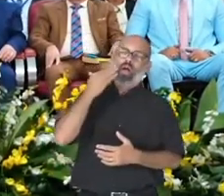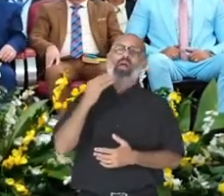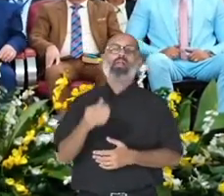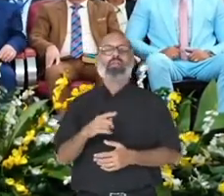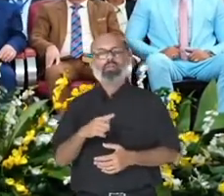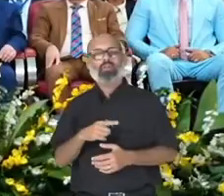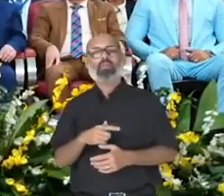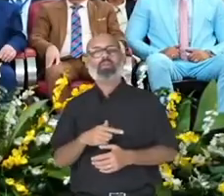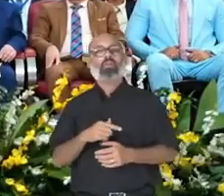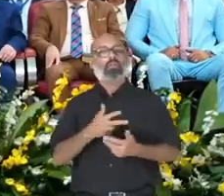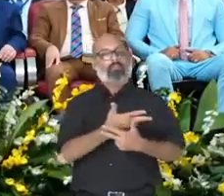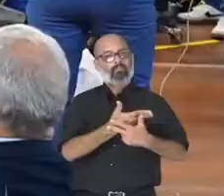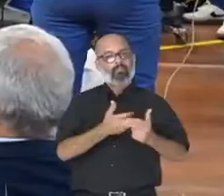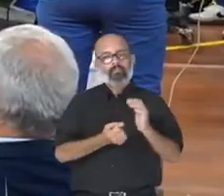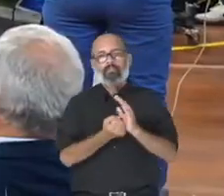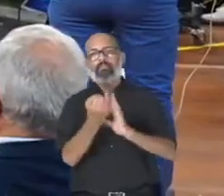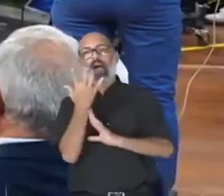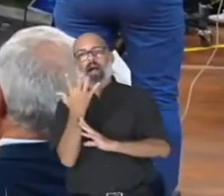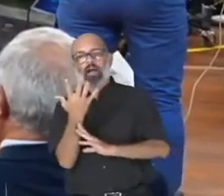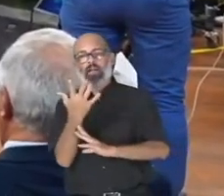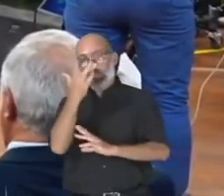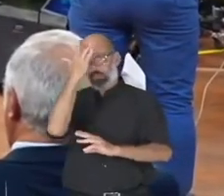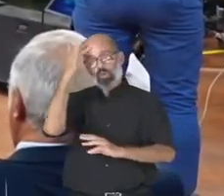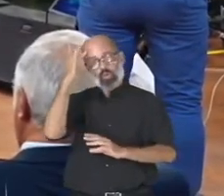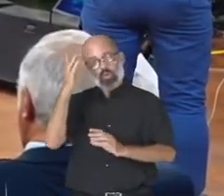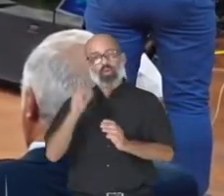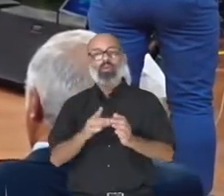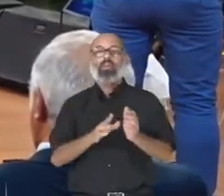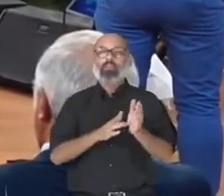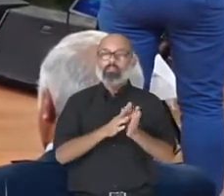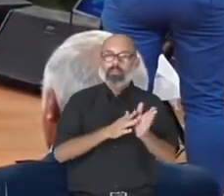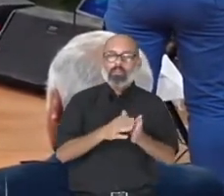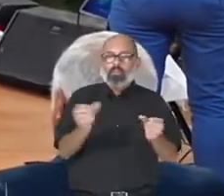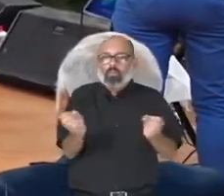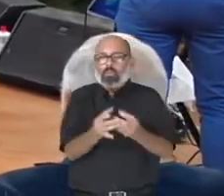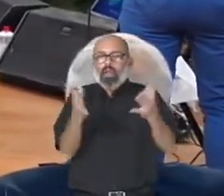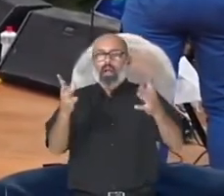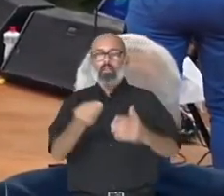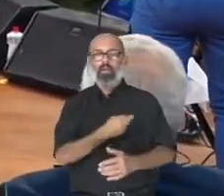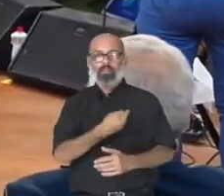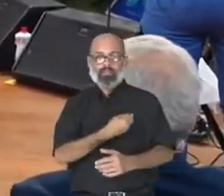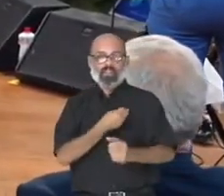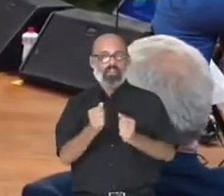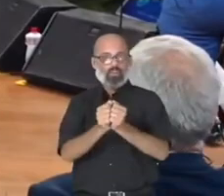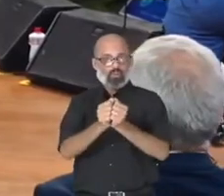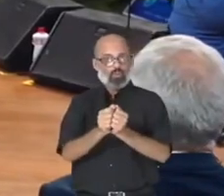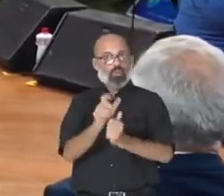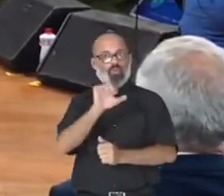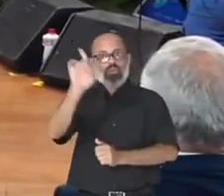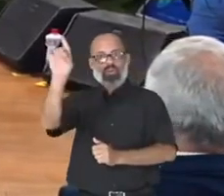tantos charlatões que operam com milagres, mas não tem vida com Deus nenhuma.